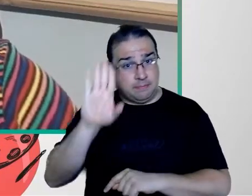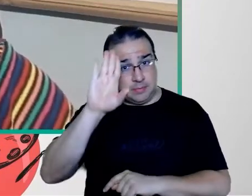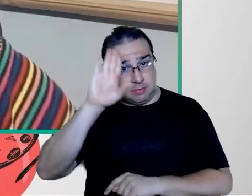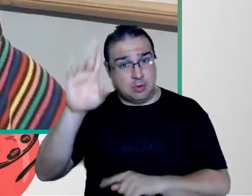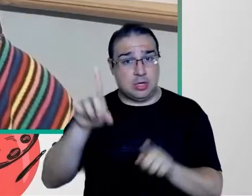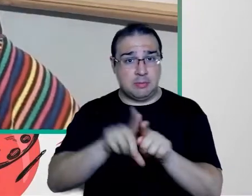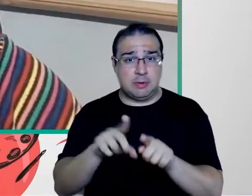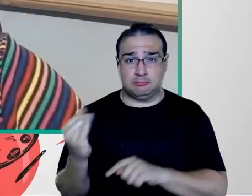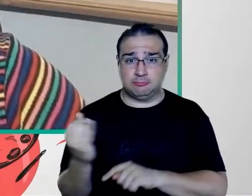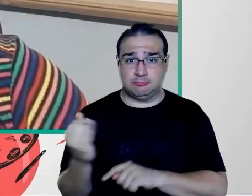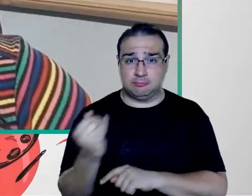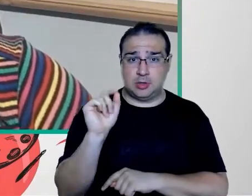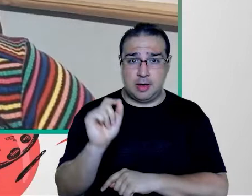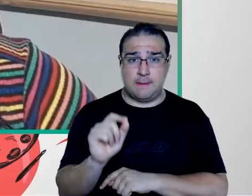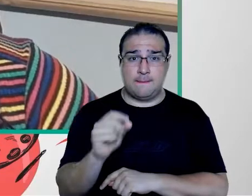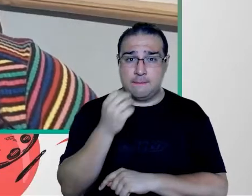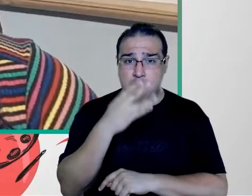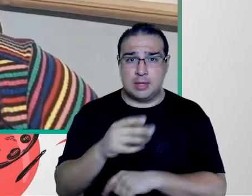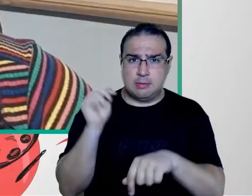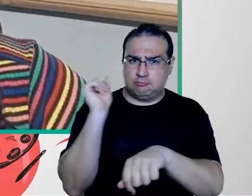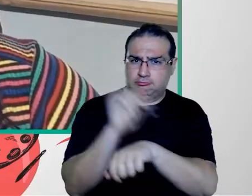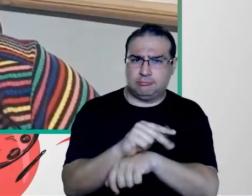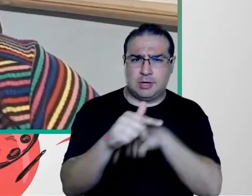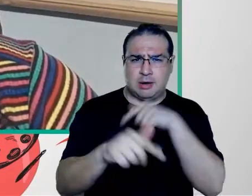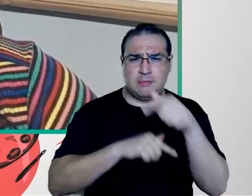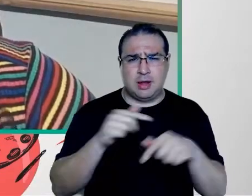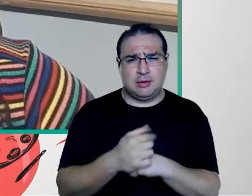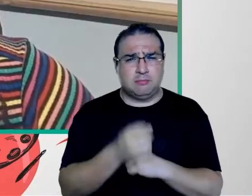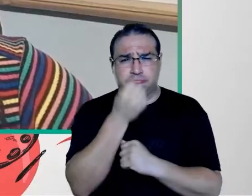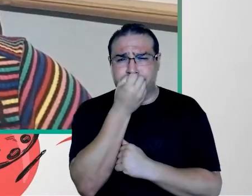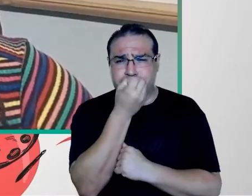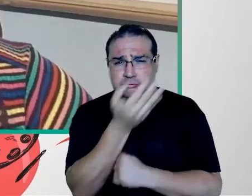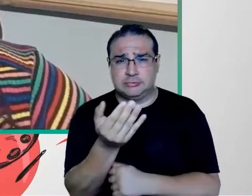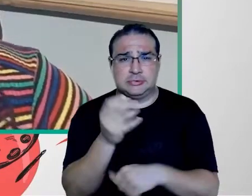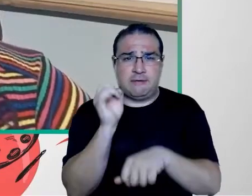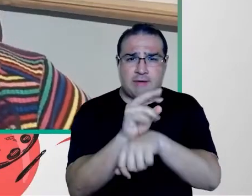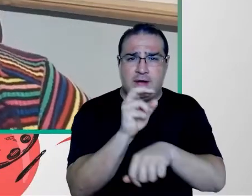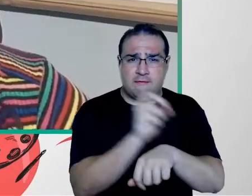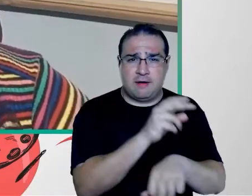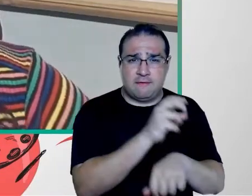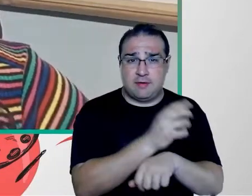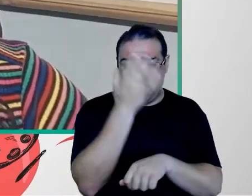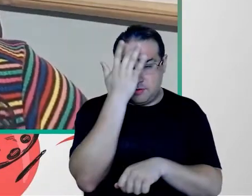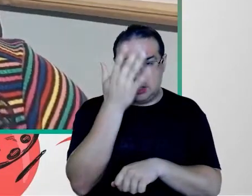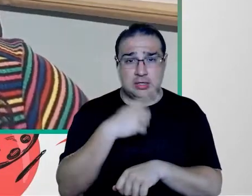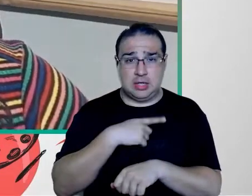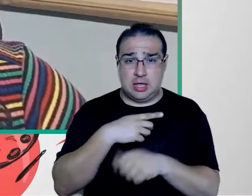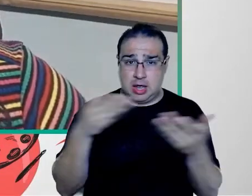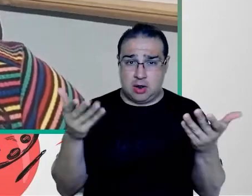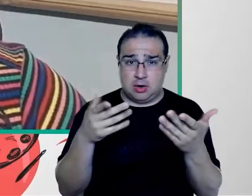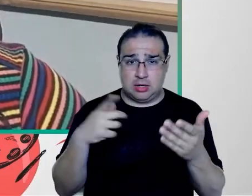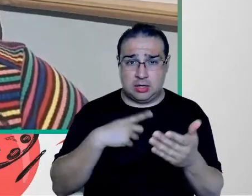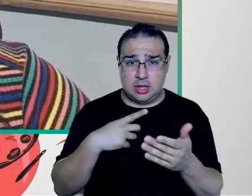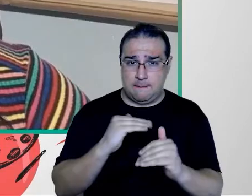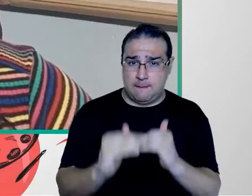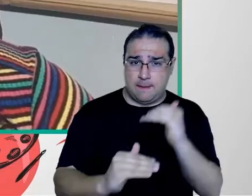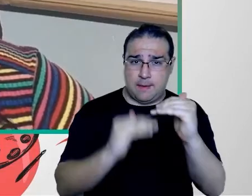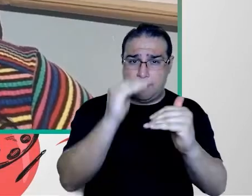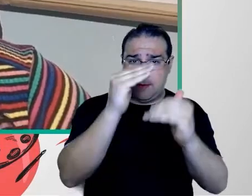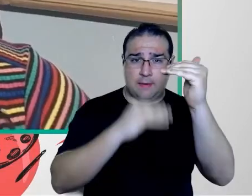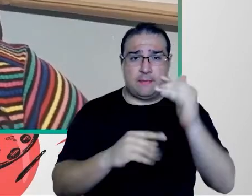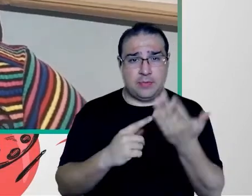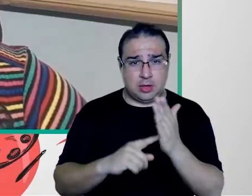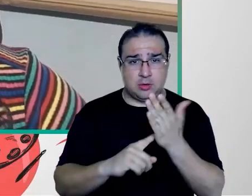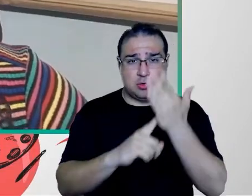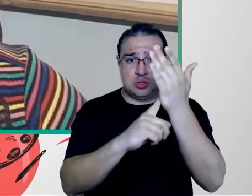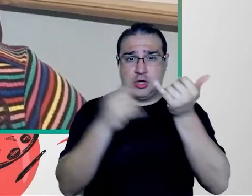Vale ressaltar também que a taxa de empregabilidade deste curso é alta, principalmente em tempos de ascensão